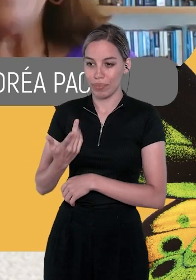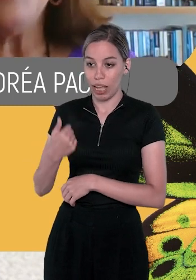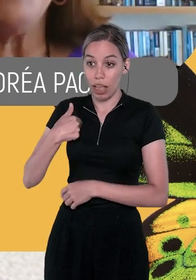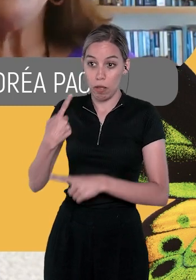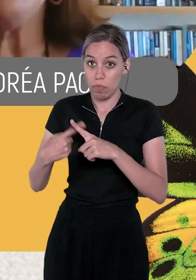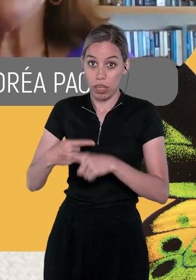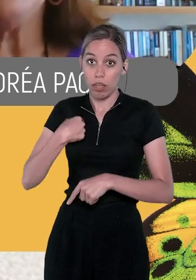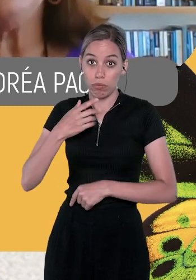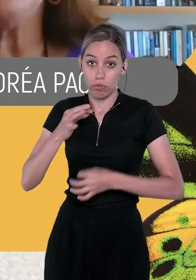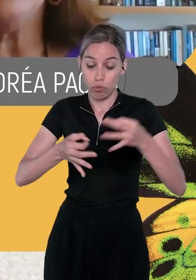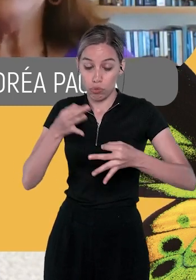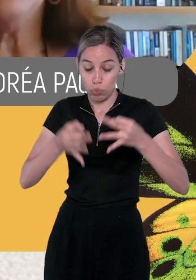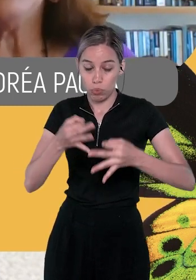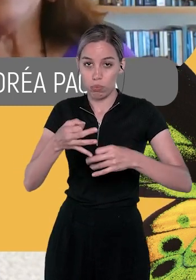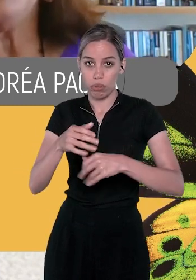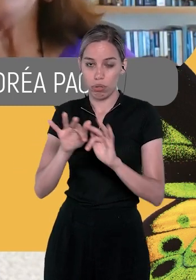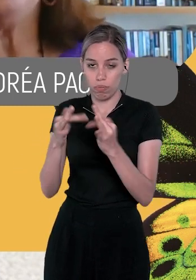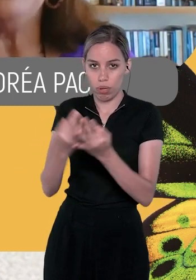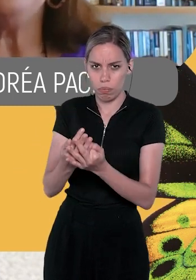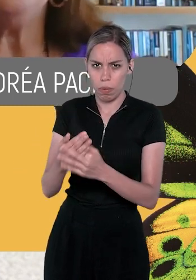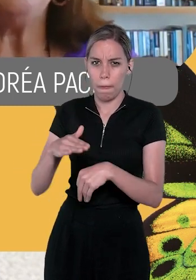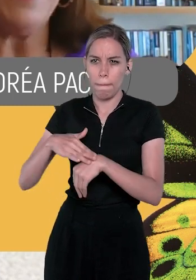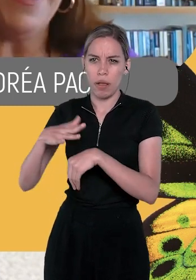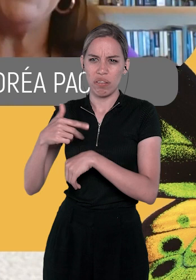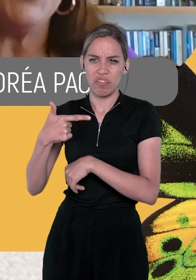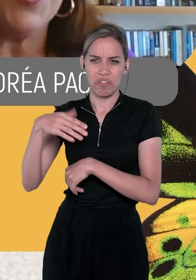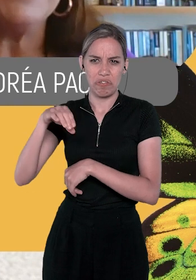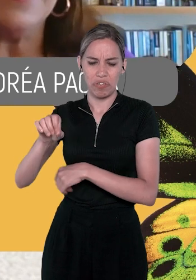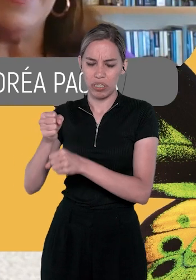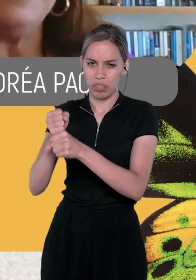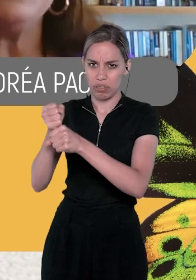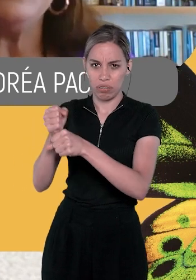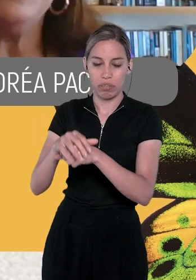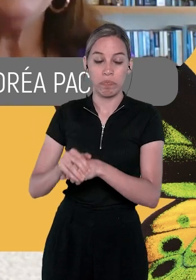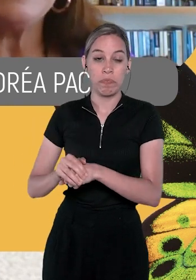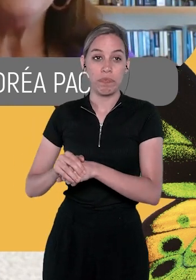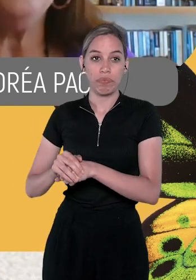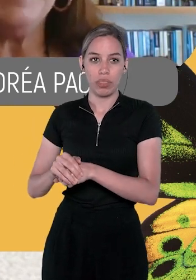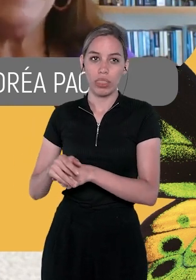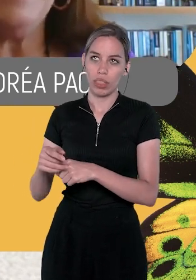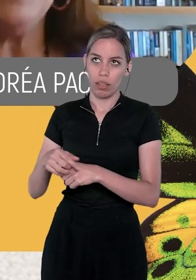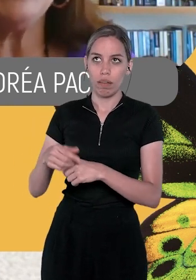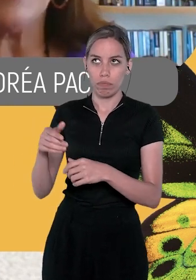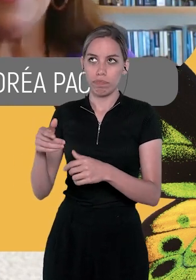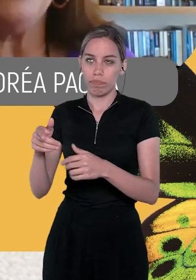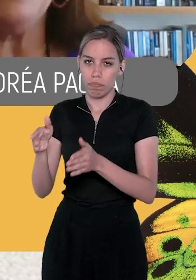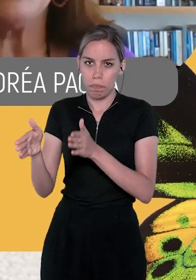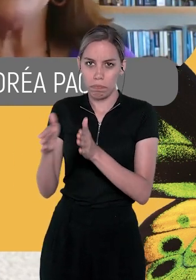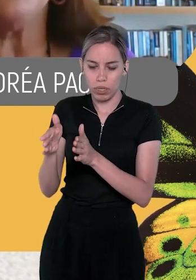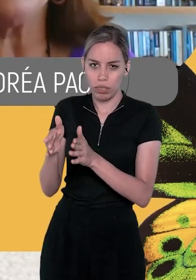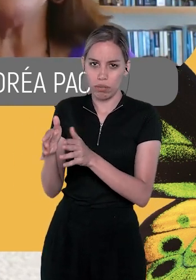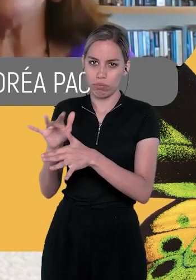durante mais de 20 anos, claro que num período pré-redes sociais, mas acompanhei o estrago